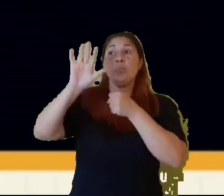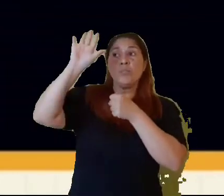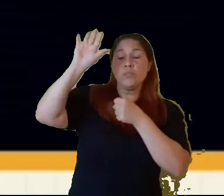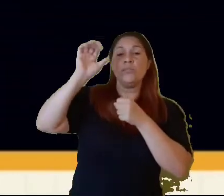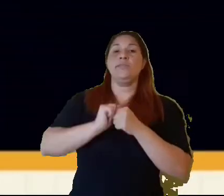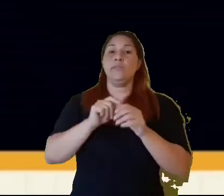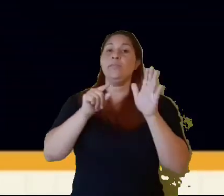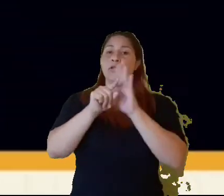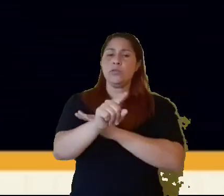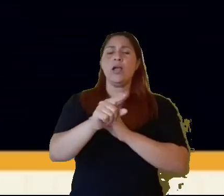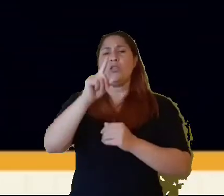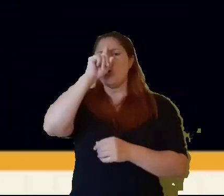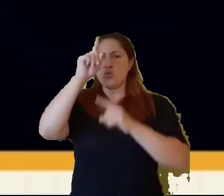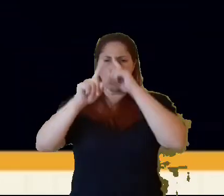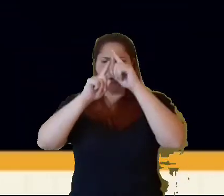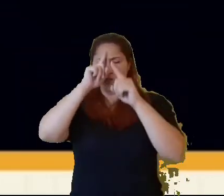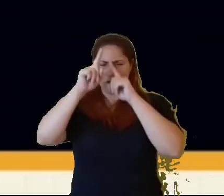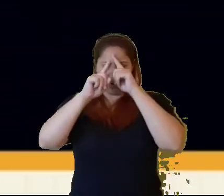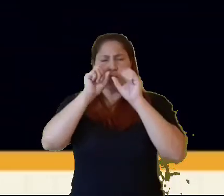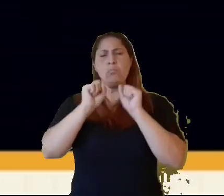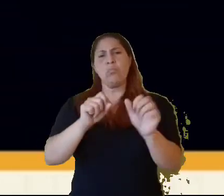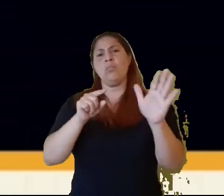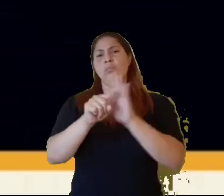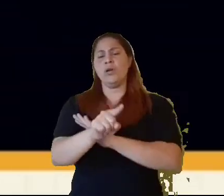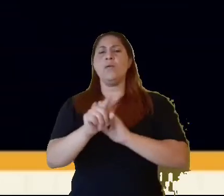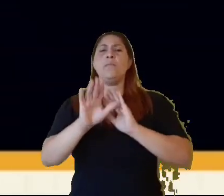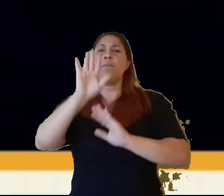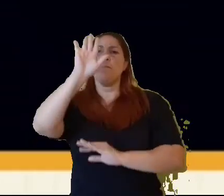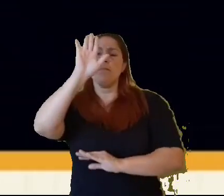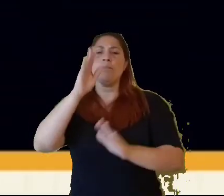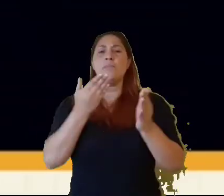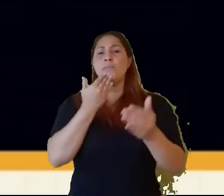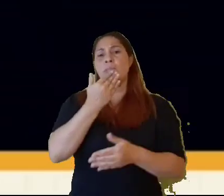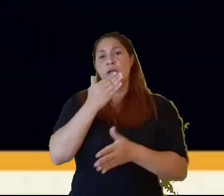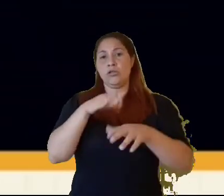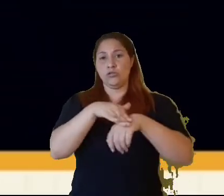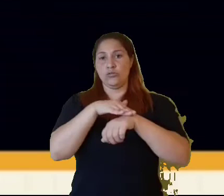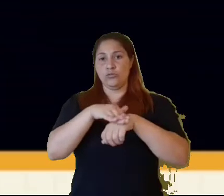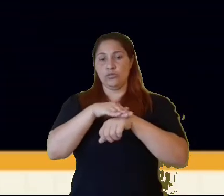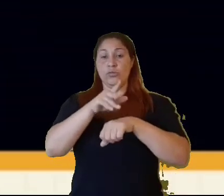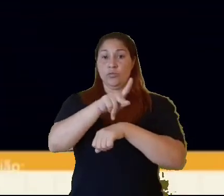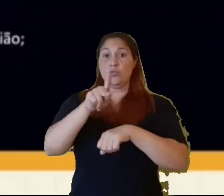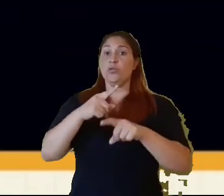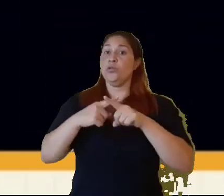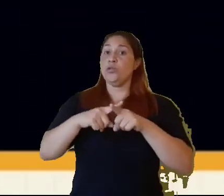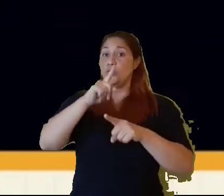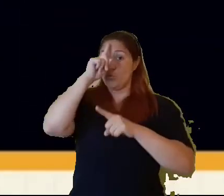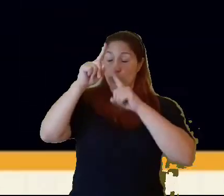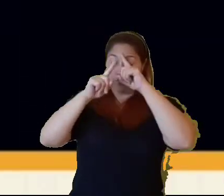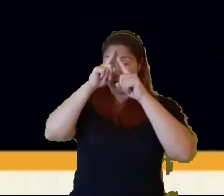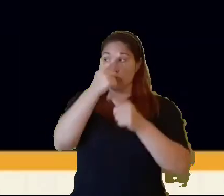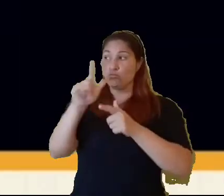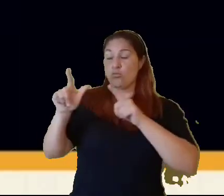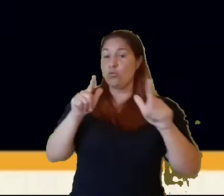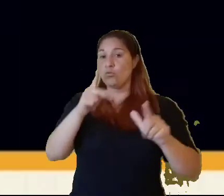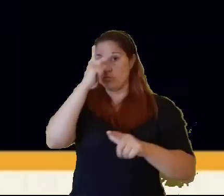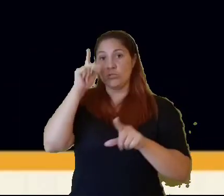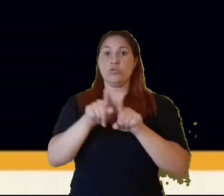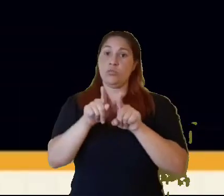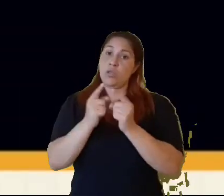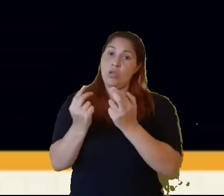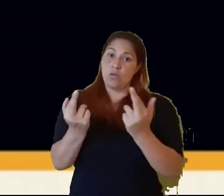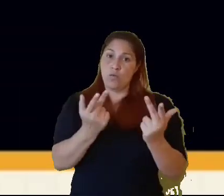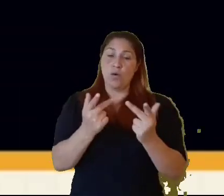tiverem dúvida. No final da reunião, pede para falar com a professora, porque às vezes a sua dúvida pode também ser de outros pais. E a câmera,